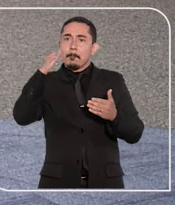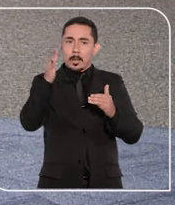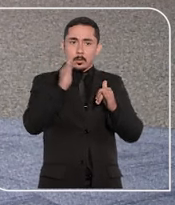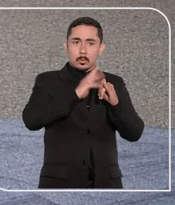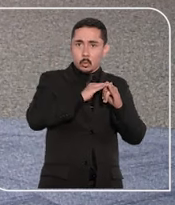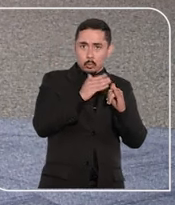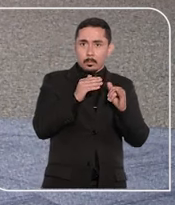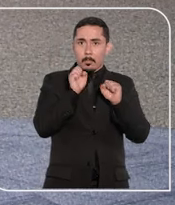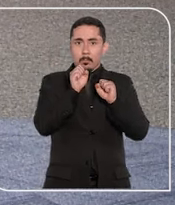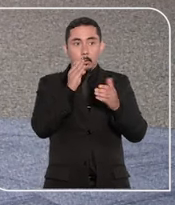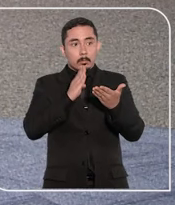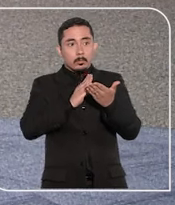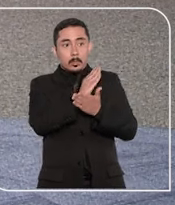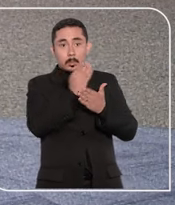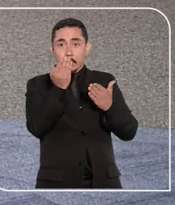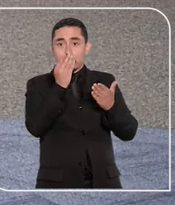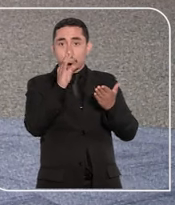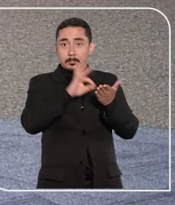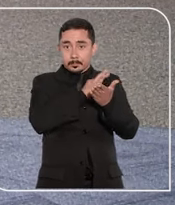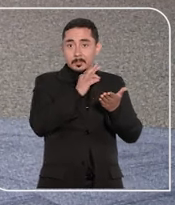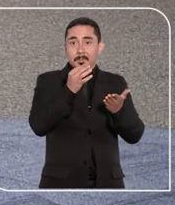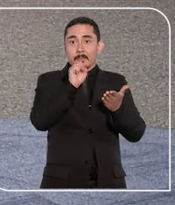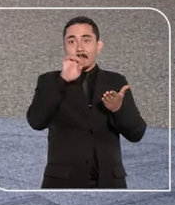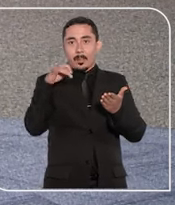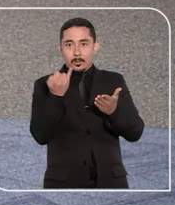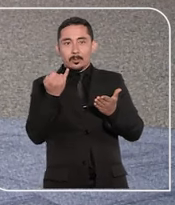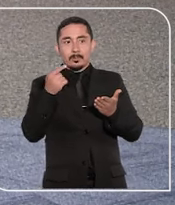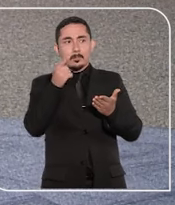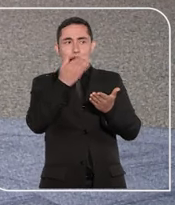sua inscrição no canal do STJ e não perca nada